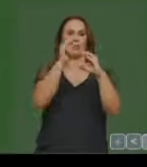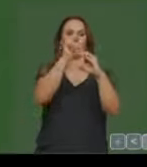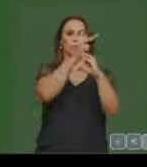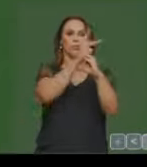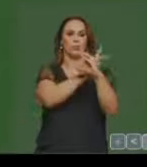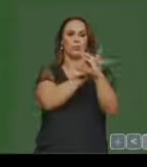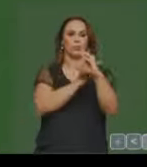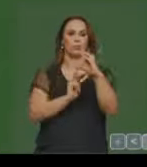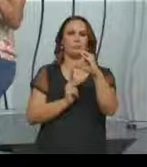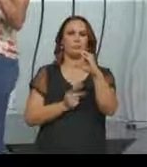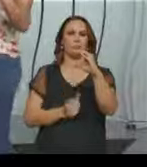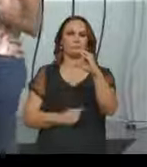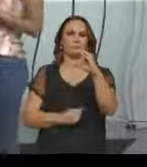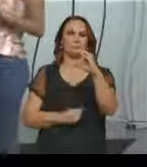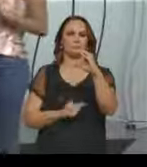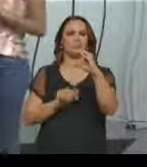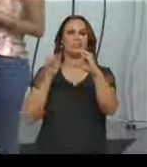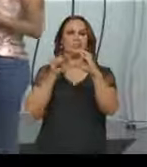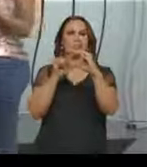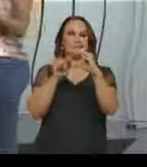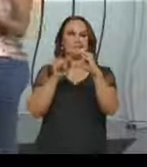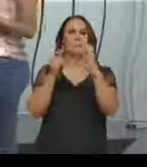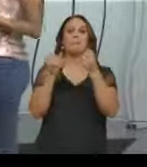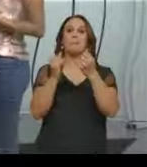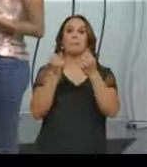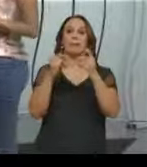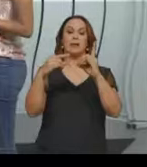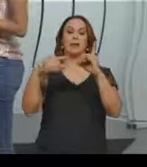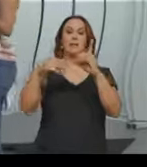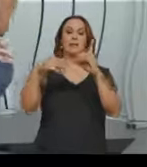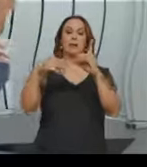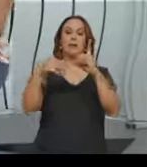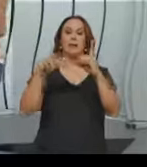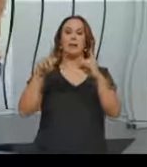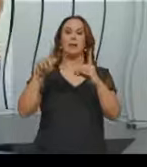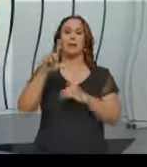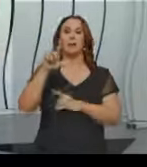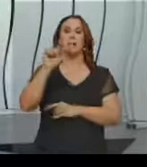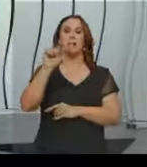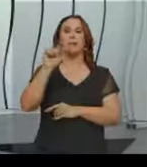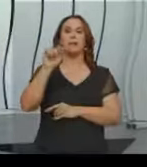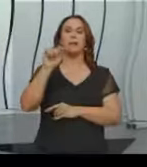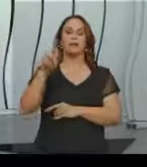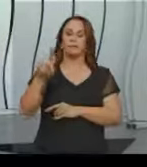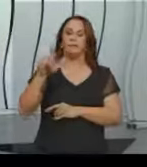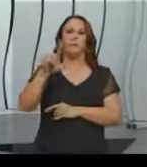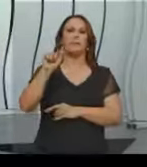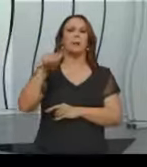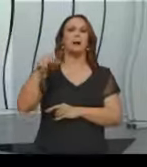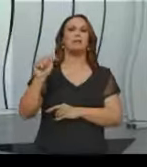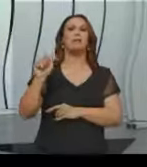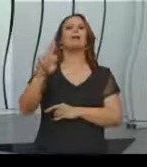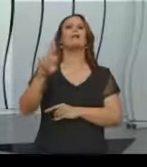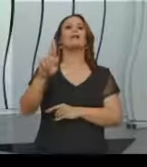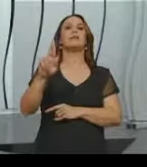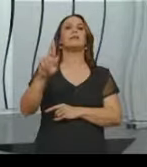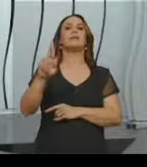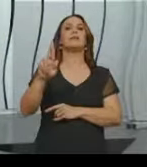as 4 ligações ali direto. E, na verdade, não é. São ligações que têm um certo ângulo. Então, qual